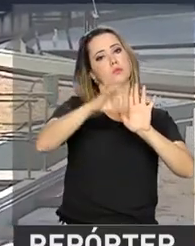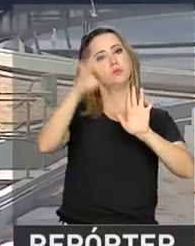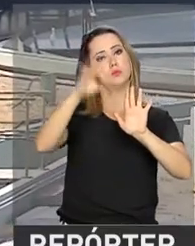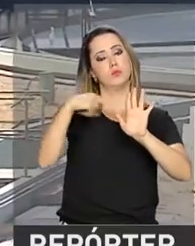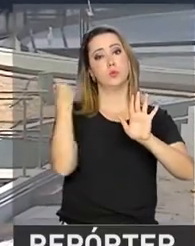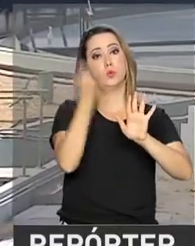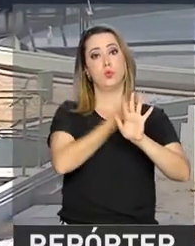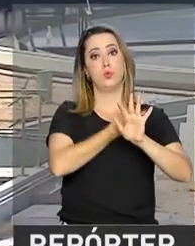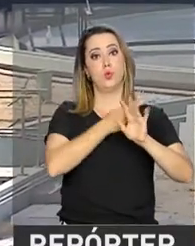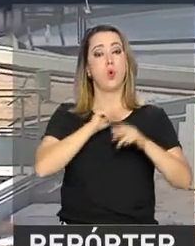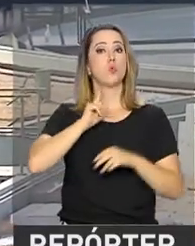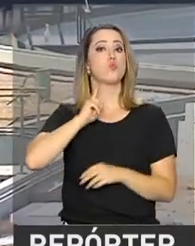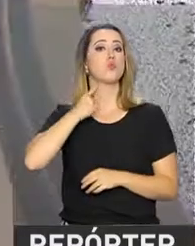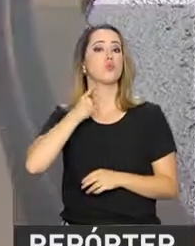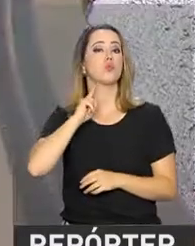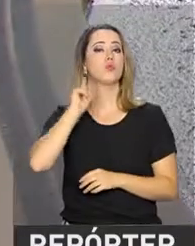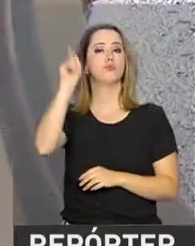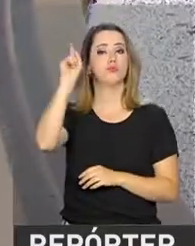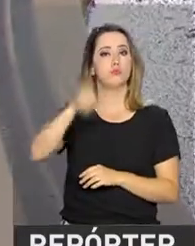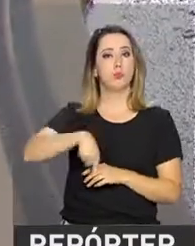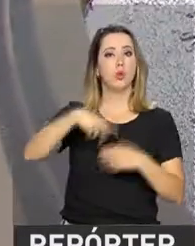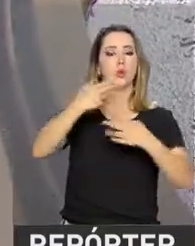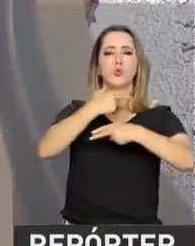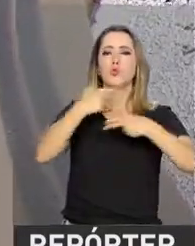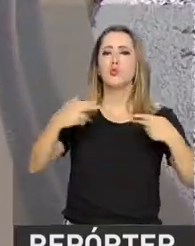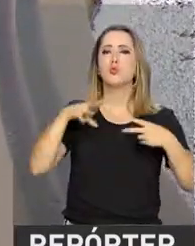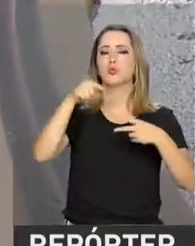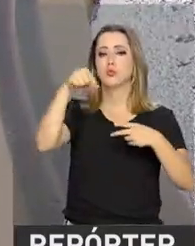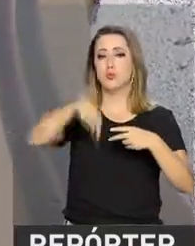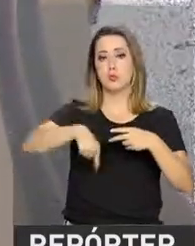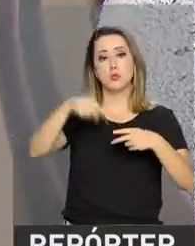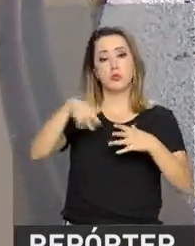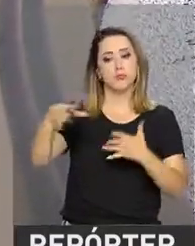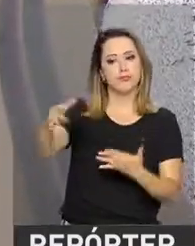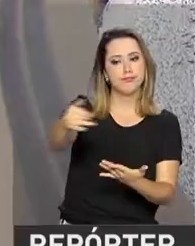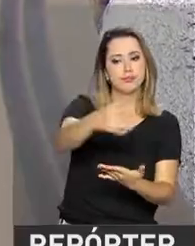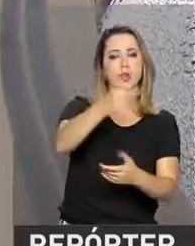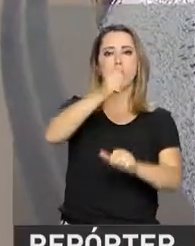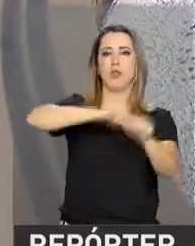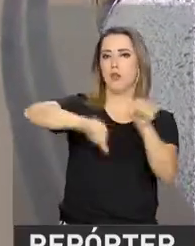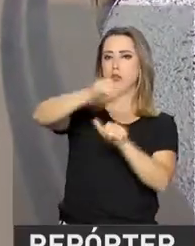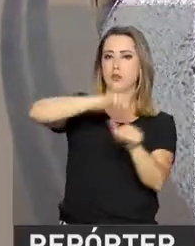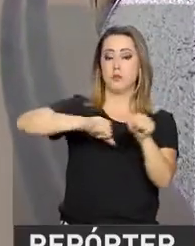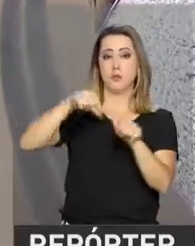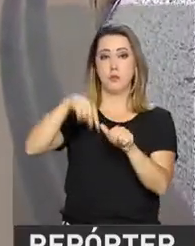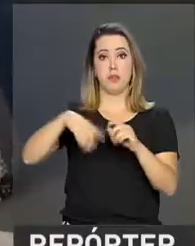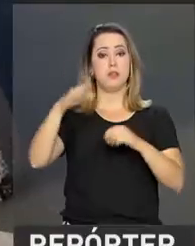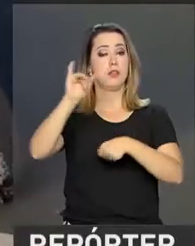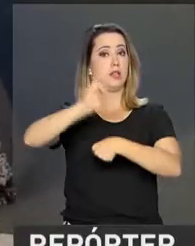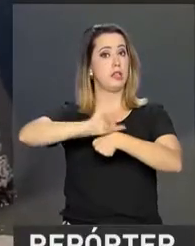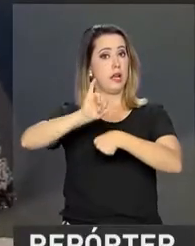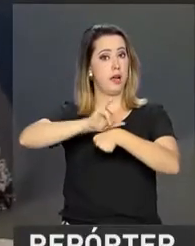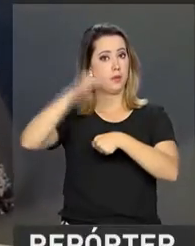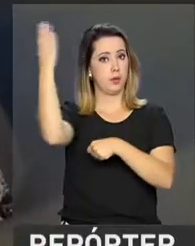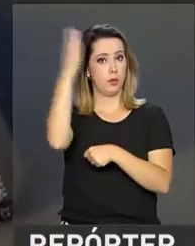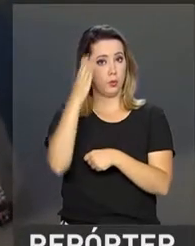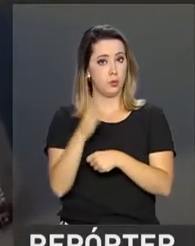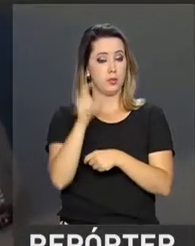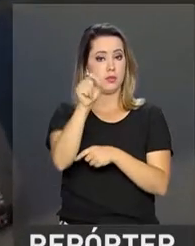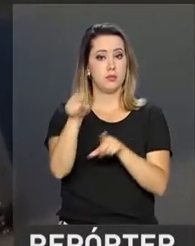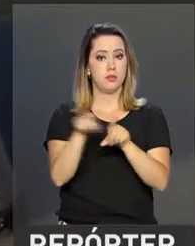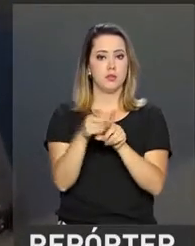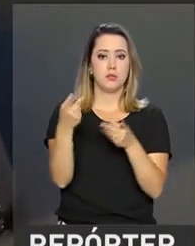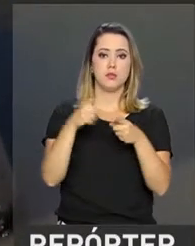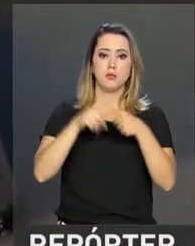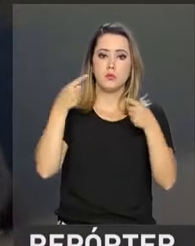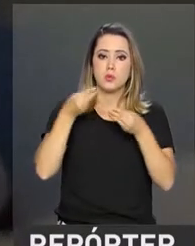83% dos esgotos residencial e comercial são coletados e tratados na capital do país e o resíduo que é